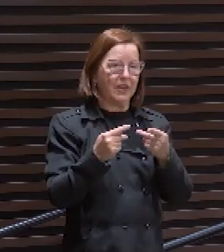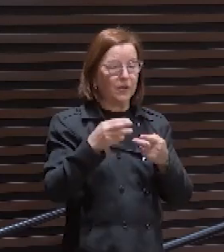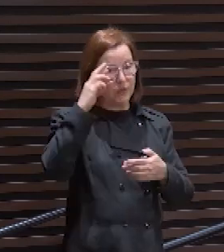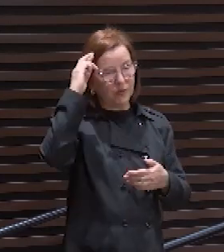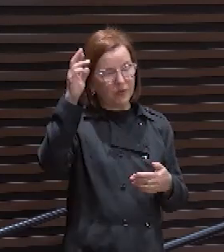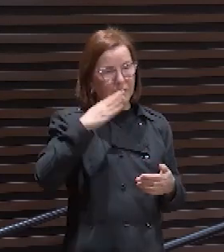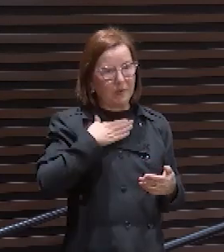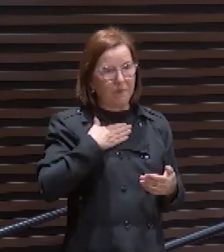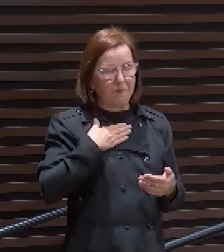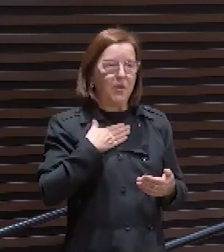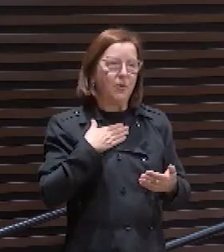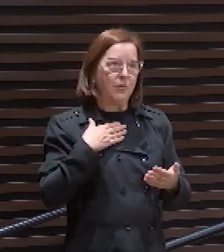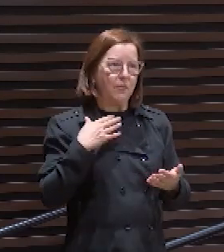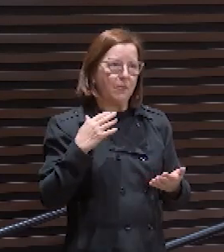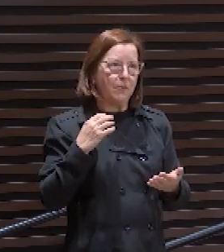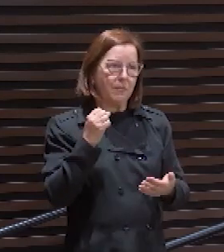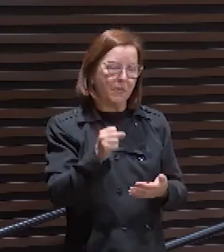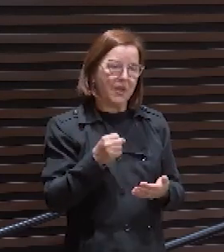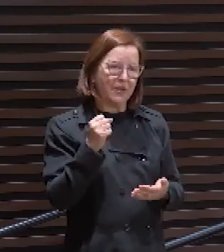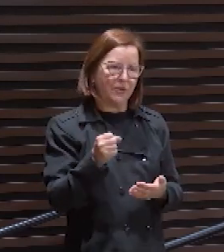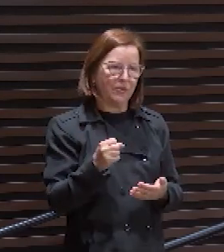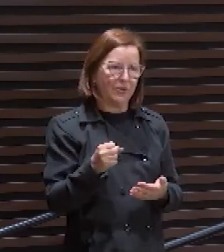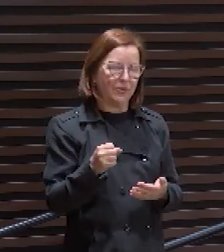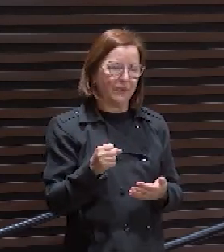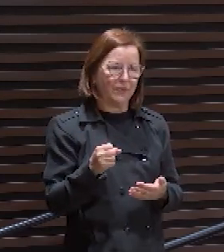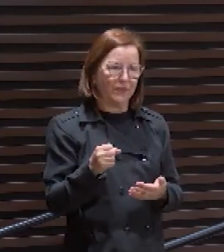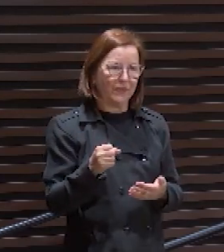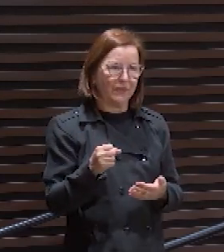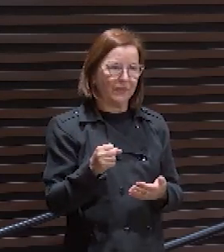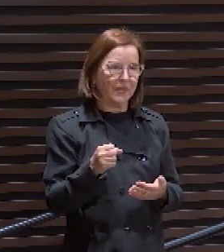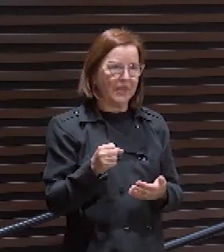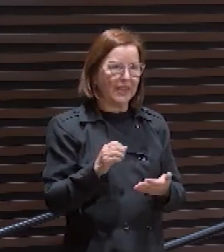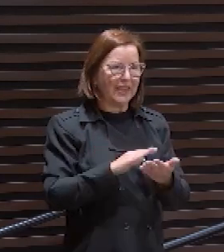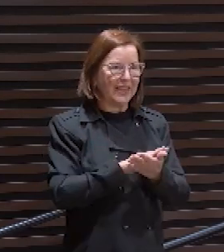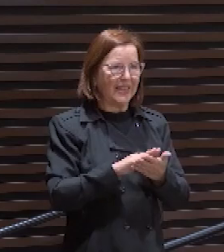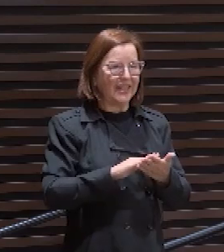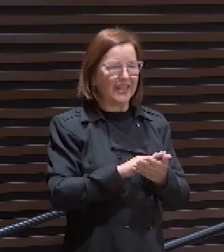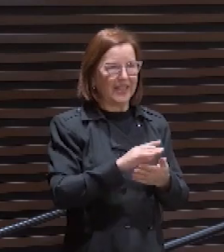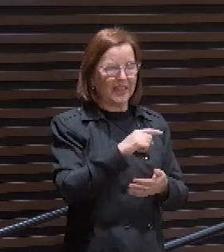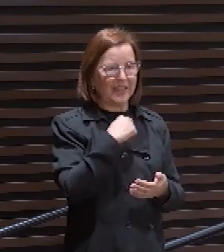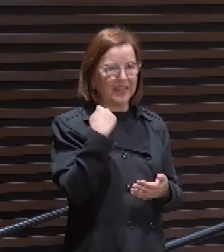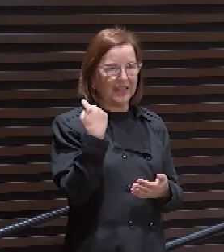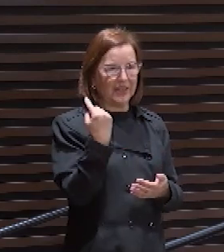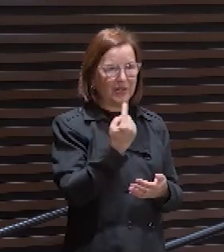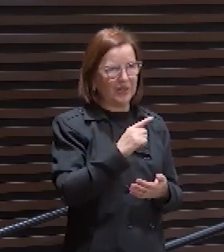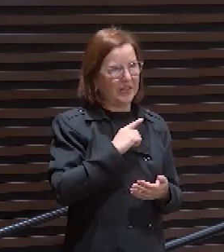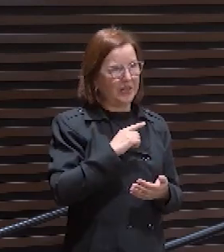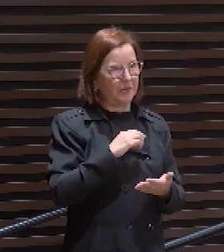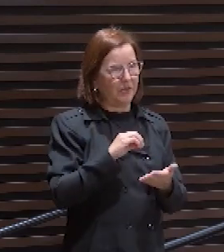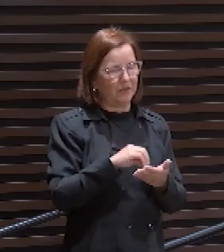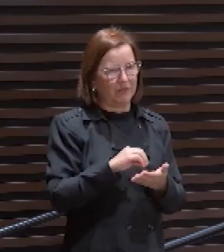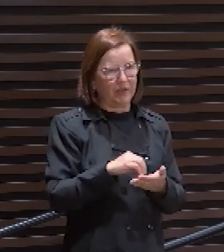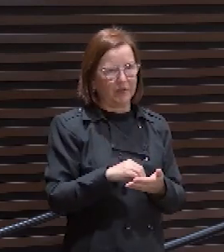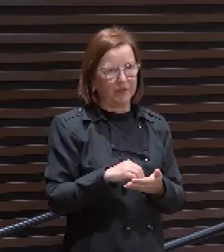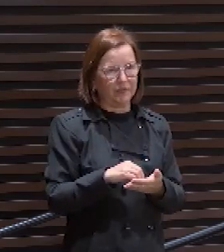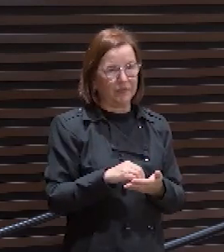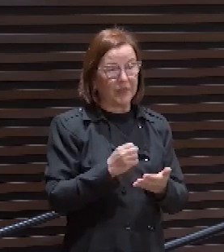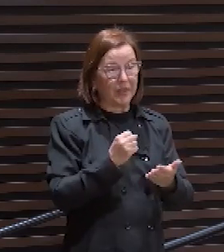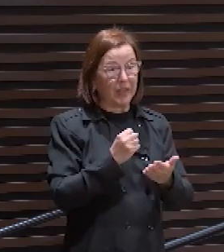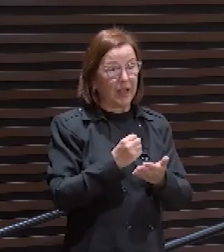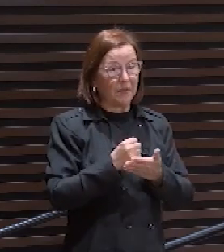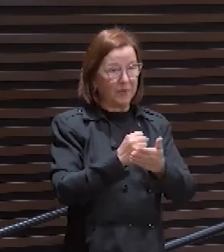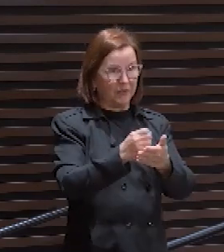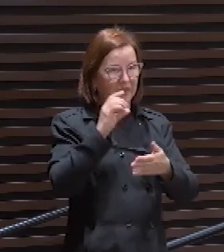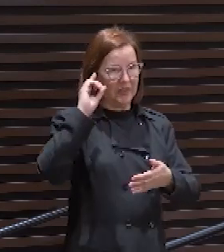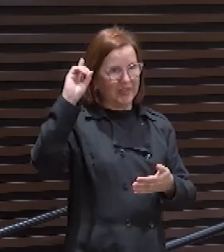nada tenho tido falta. A provisão de Deus não será amanhã, somente. A provisão de